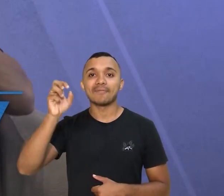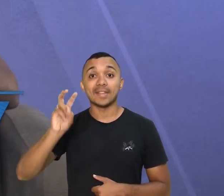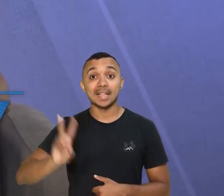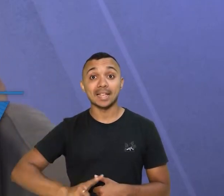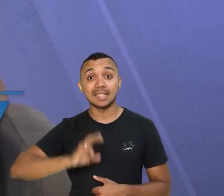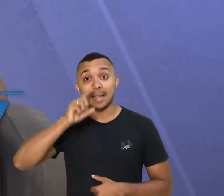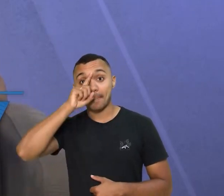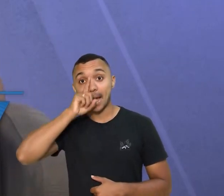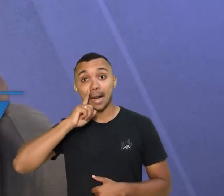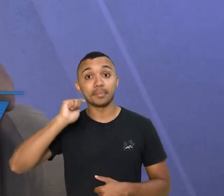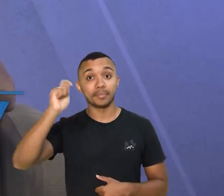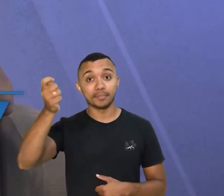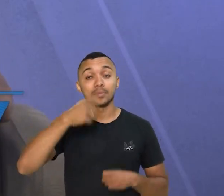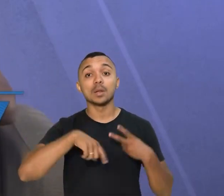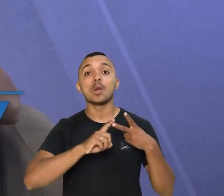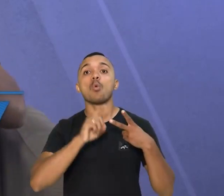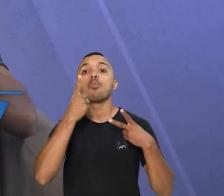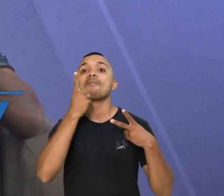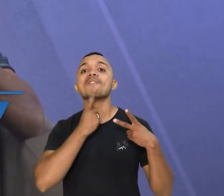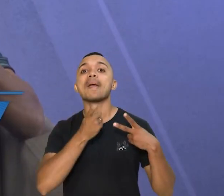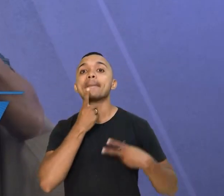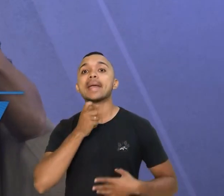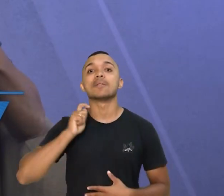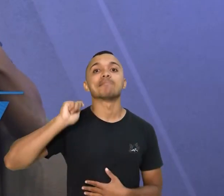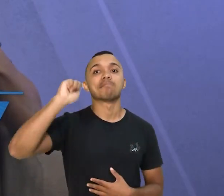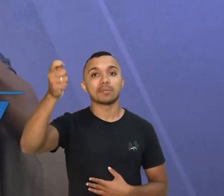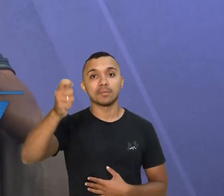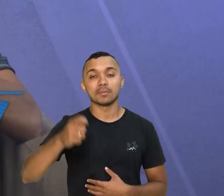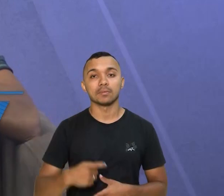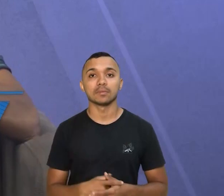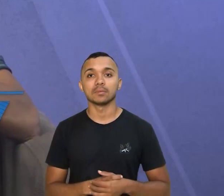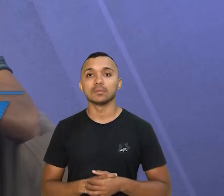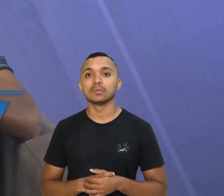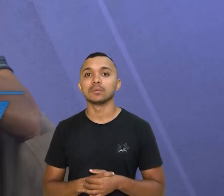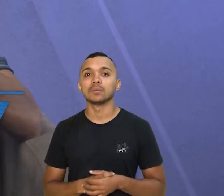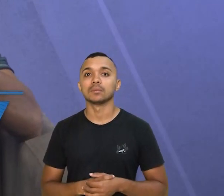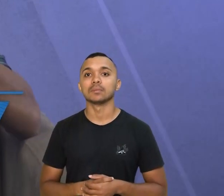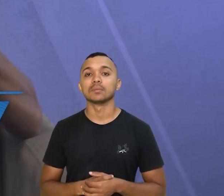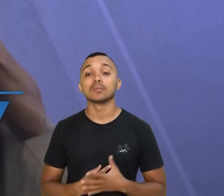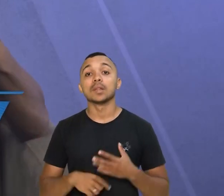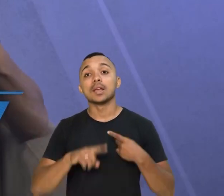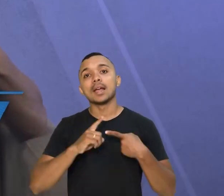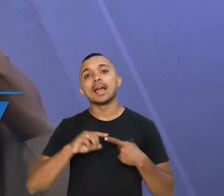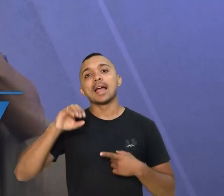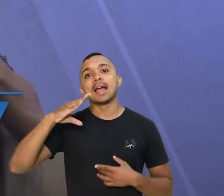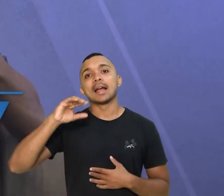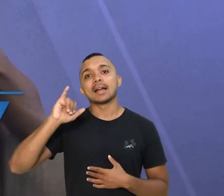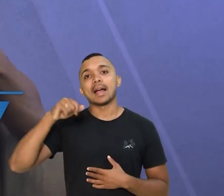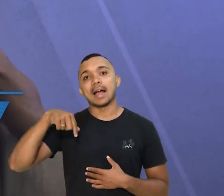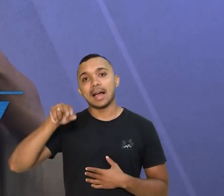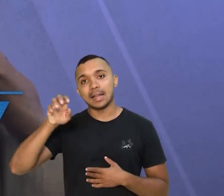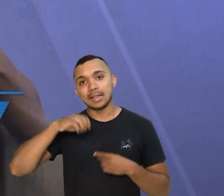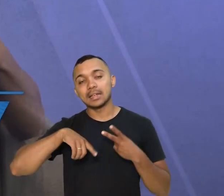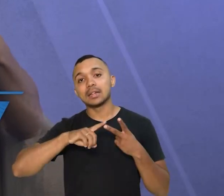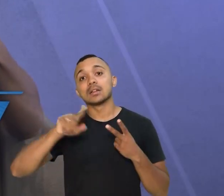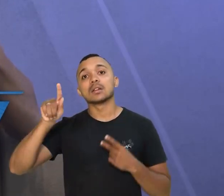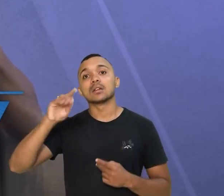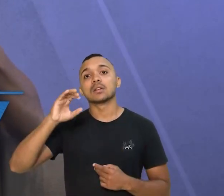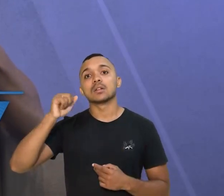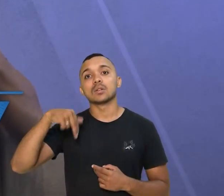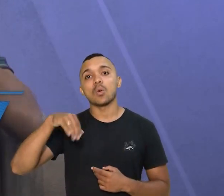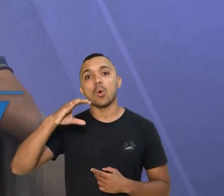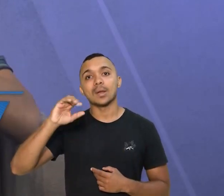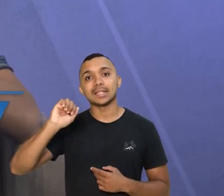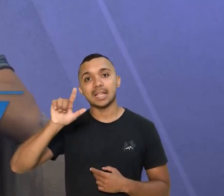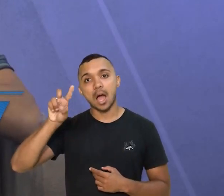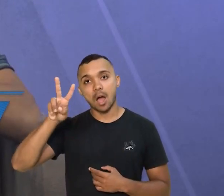aliás, seria a quarta suspensão para o cartão amarelo, porque o Gonçalves, o Kaique Gonçalves, tinha levado o terceiro cartão também. Anulou porque